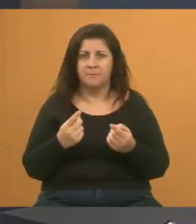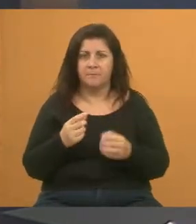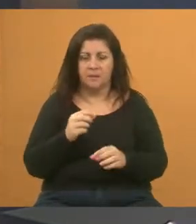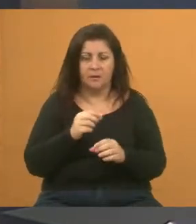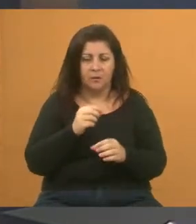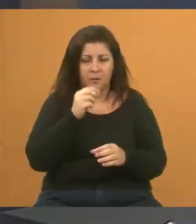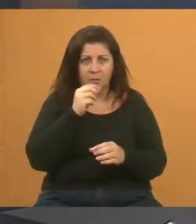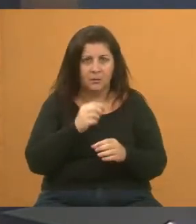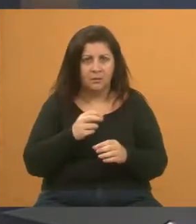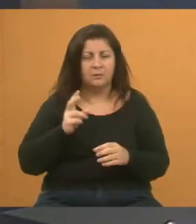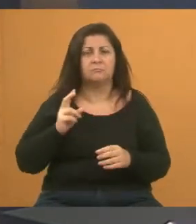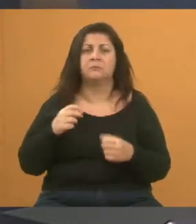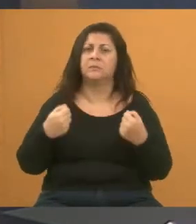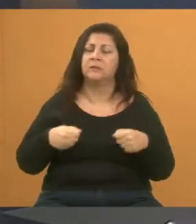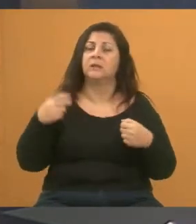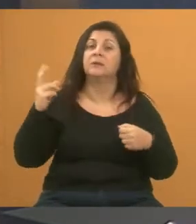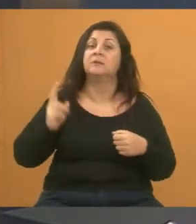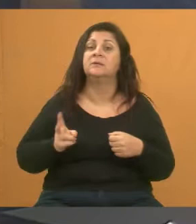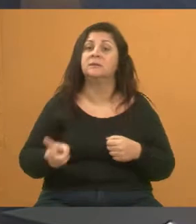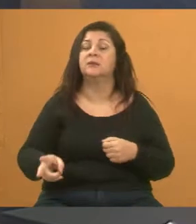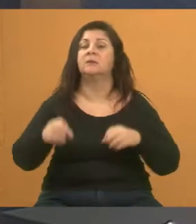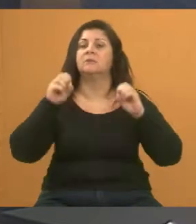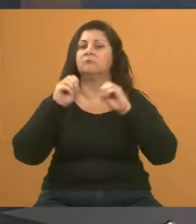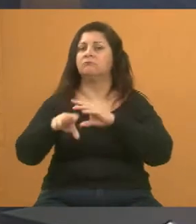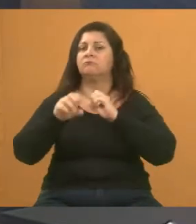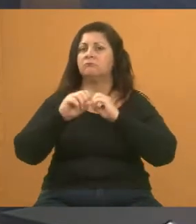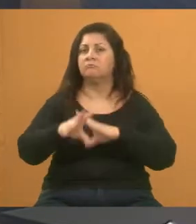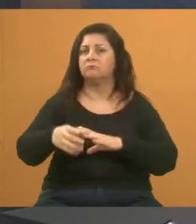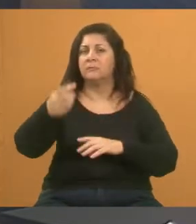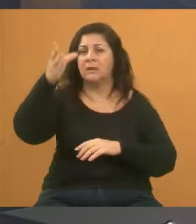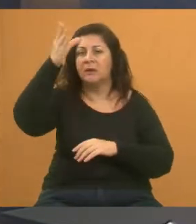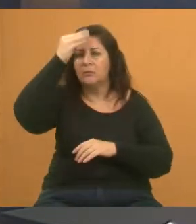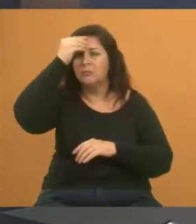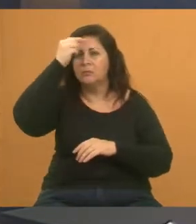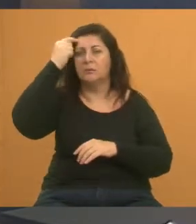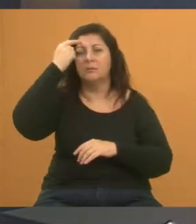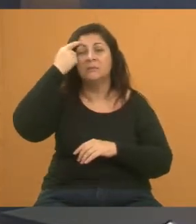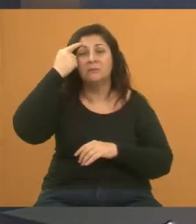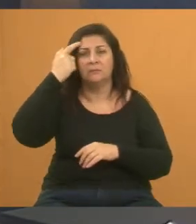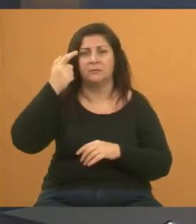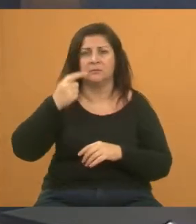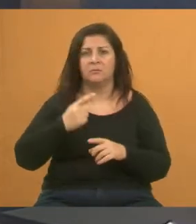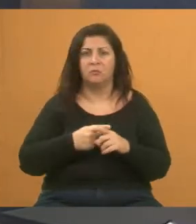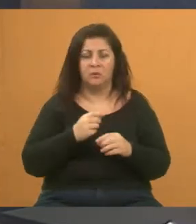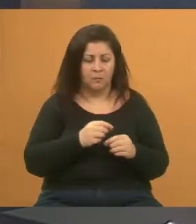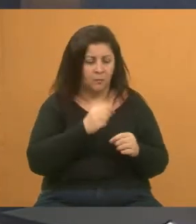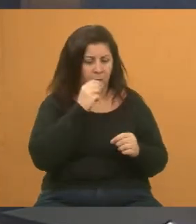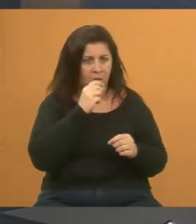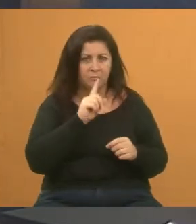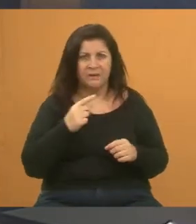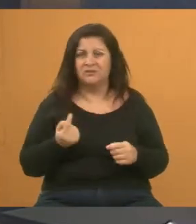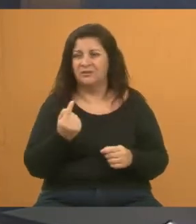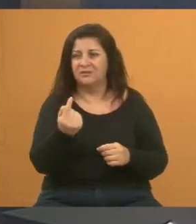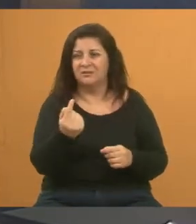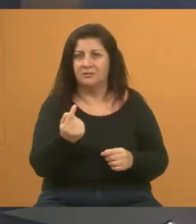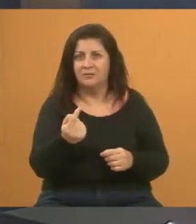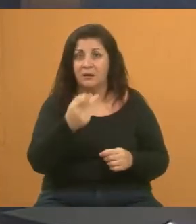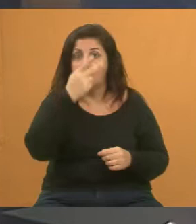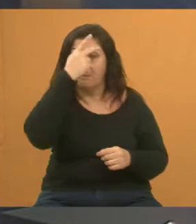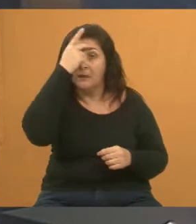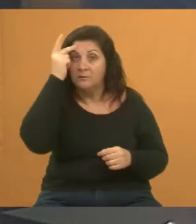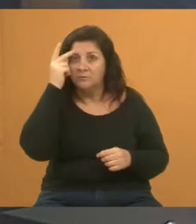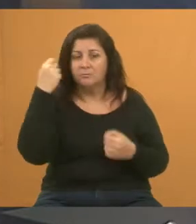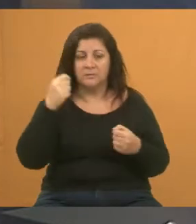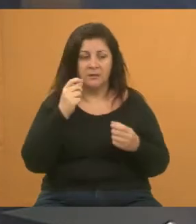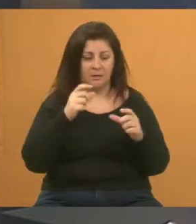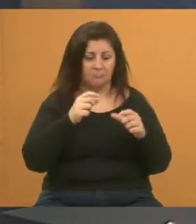é sempre trabalhar na consciência das pessoas, porque o canudinho não vai sozinho, né? Então, se a pessoa tem a consciência de que